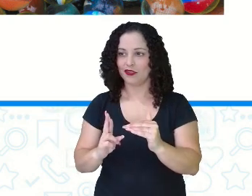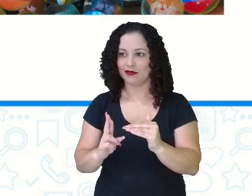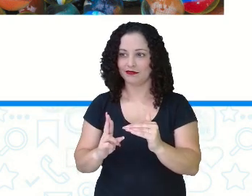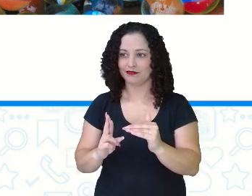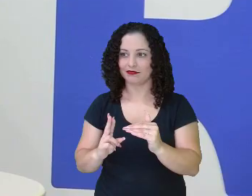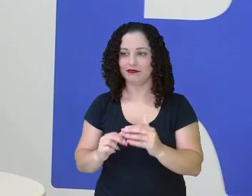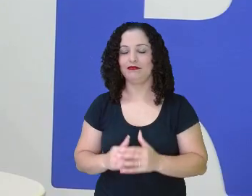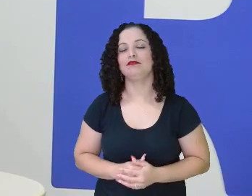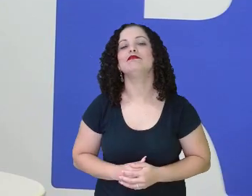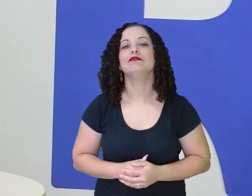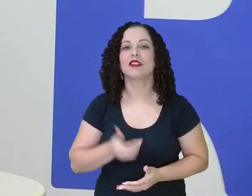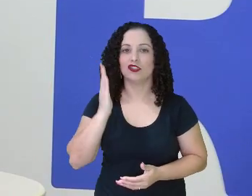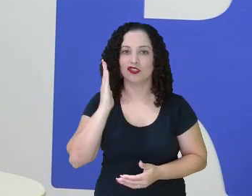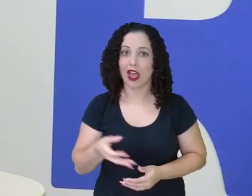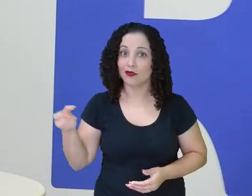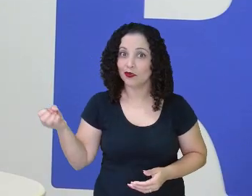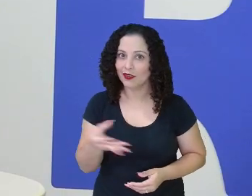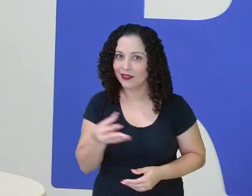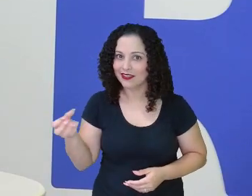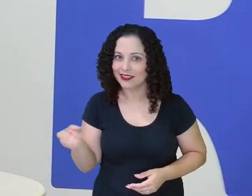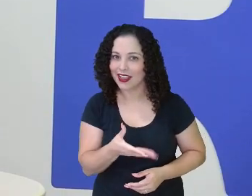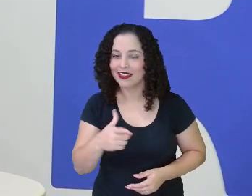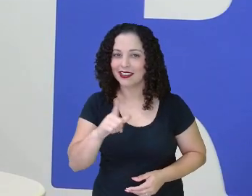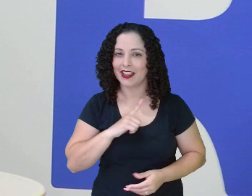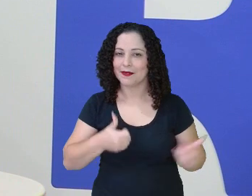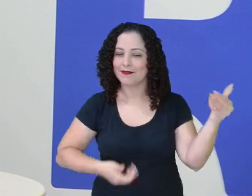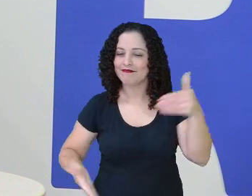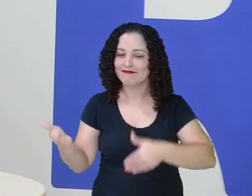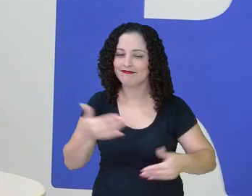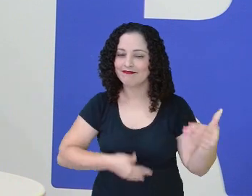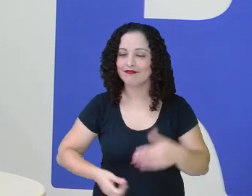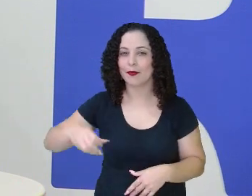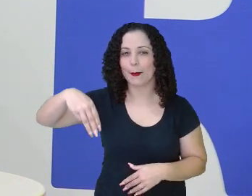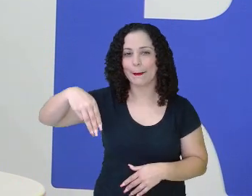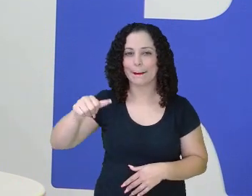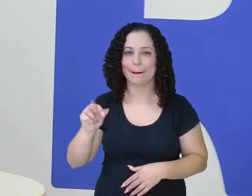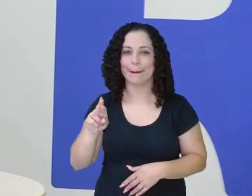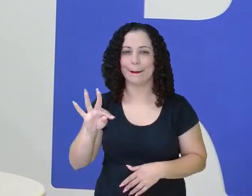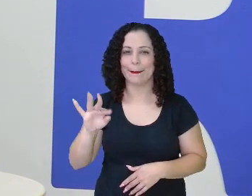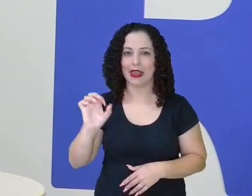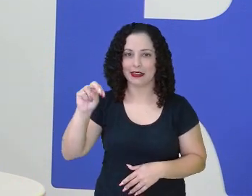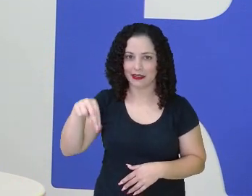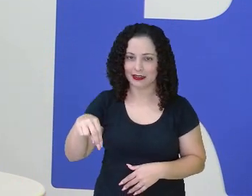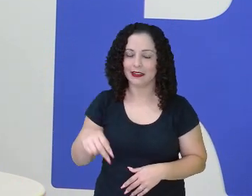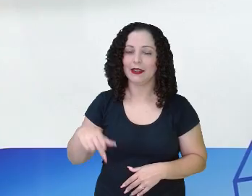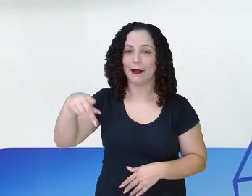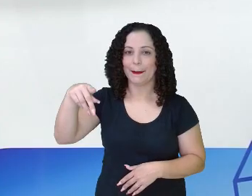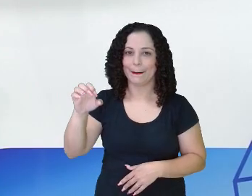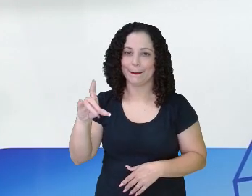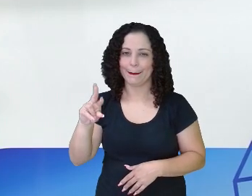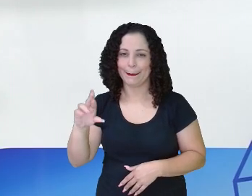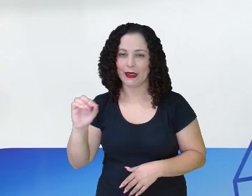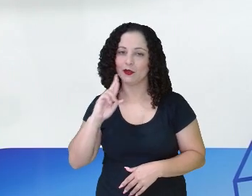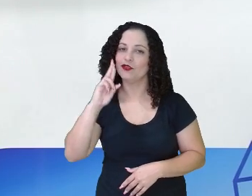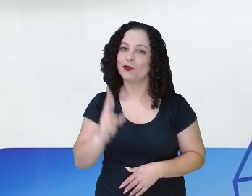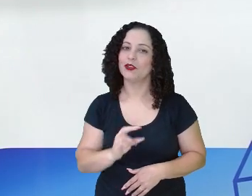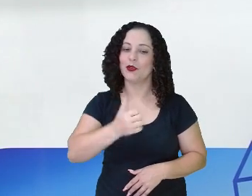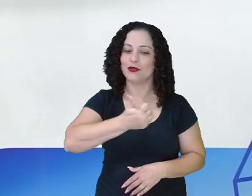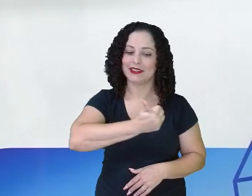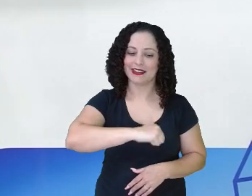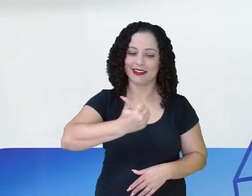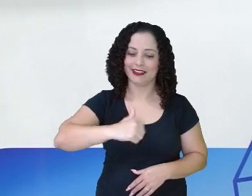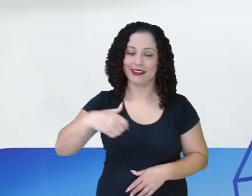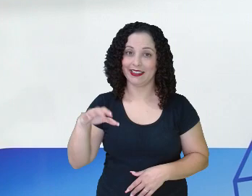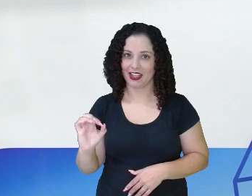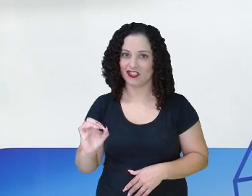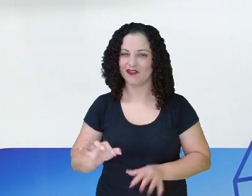atualizar aqui. Quando eu atualizei, chegaram, né? Martim, Pedro, 110. 110. Vocês estão craques, né? Vocês